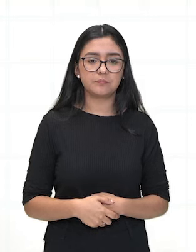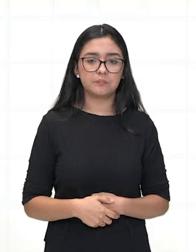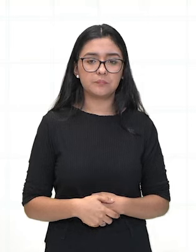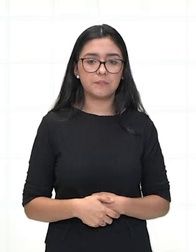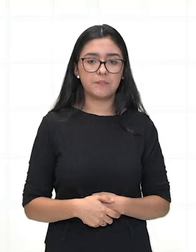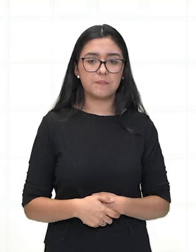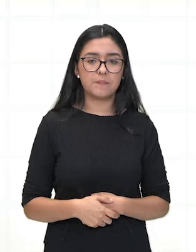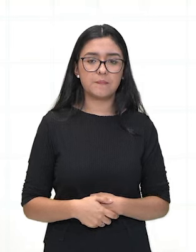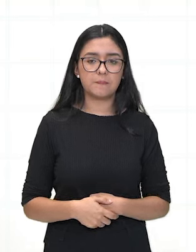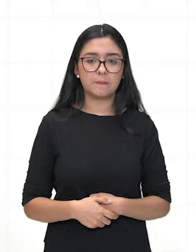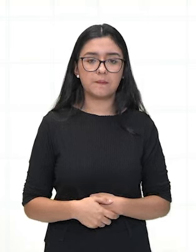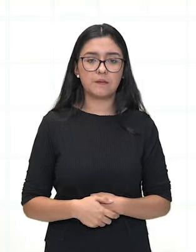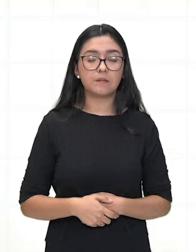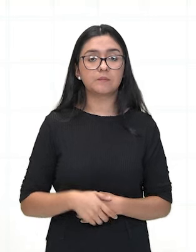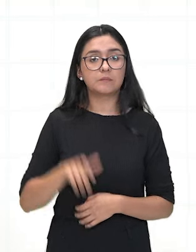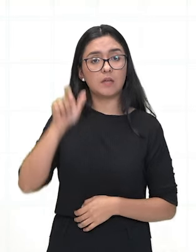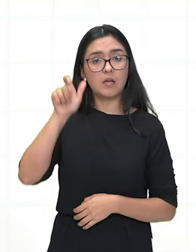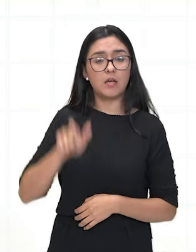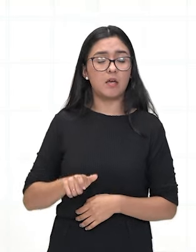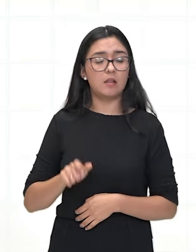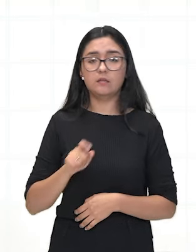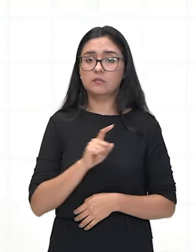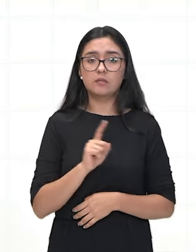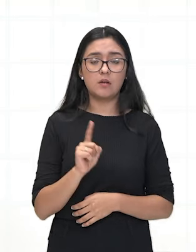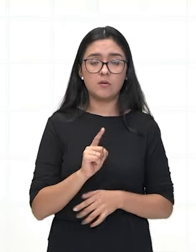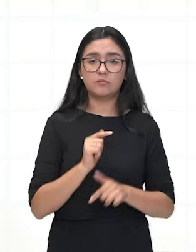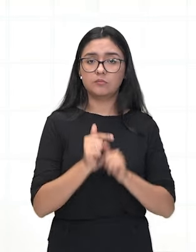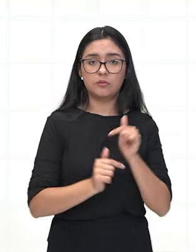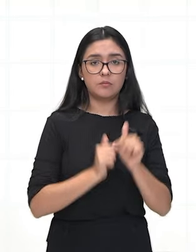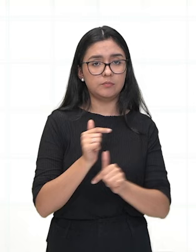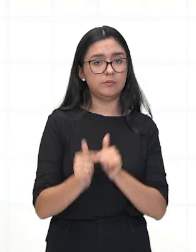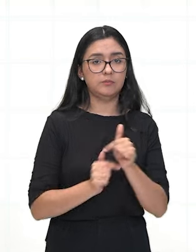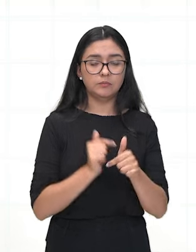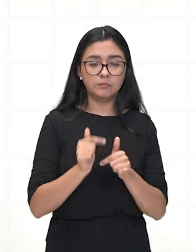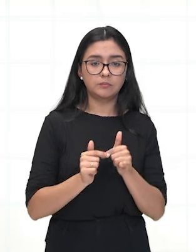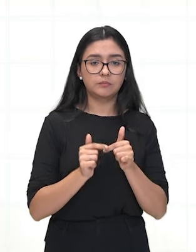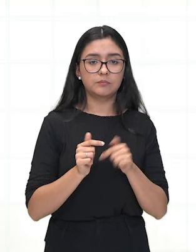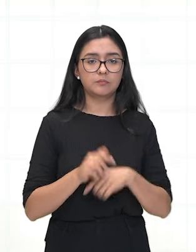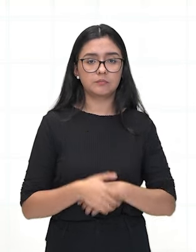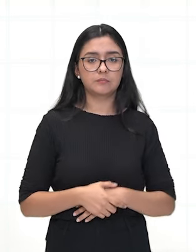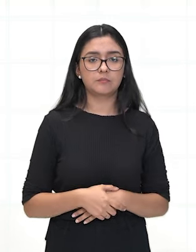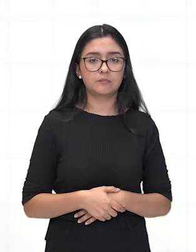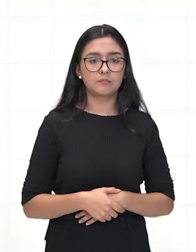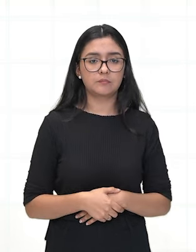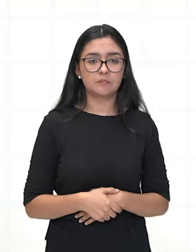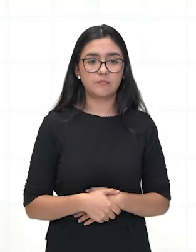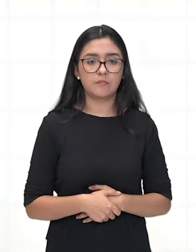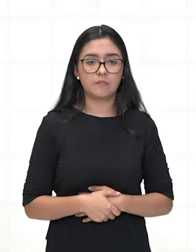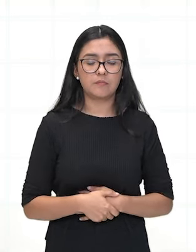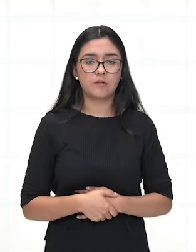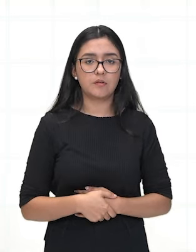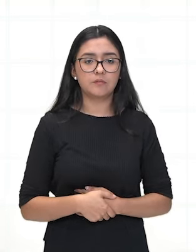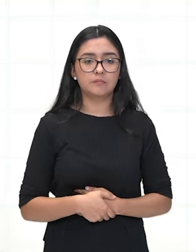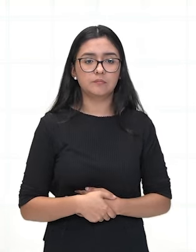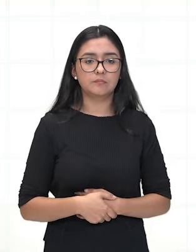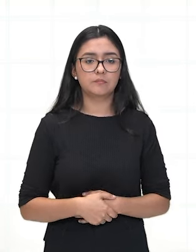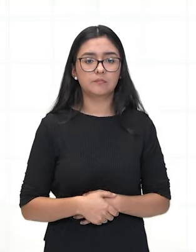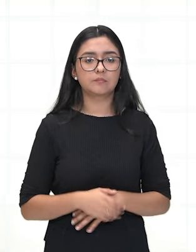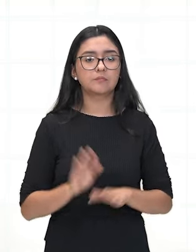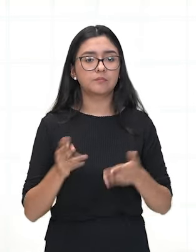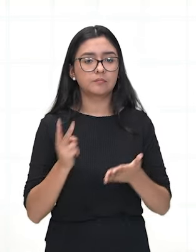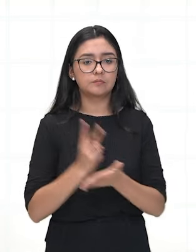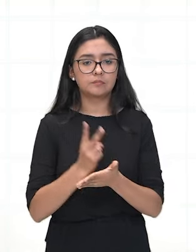working ela não estava trabalhando ou she was not working ainda com